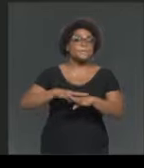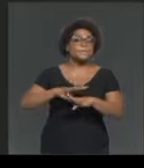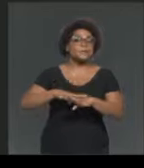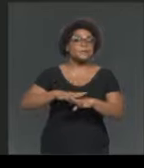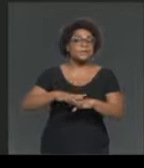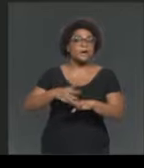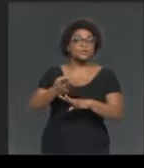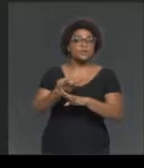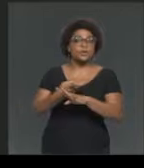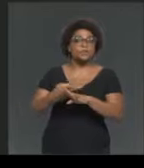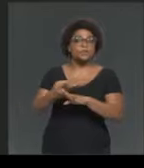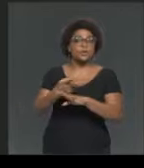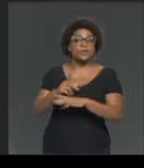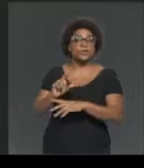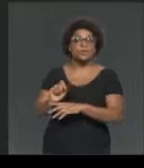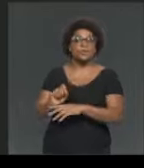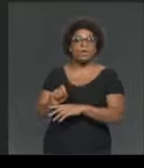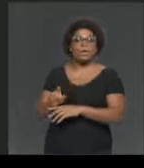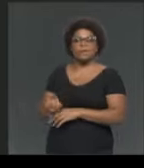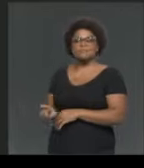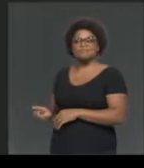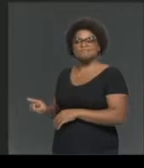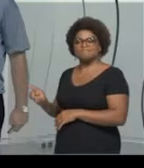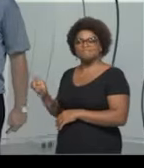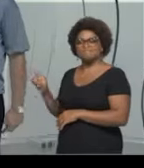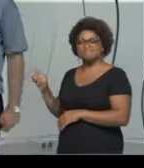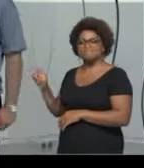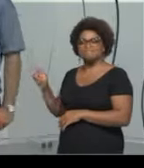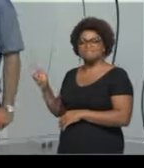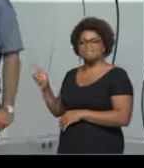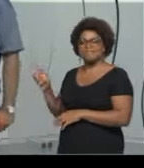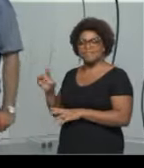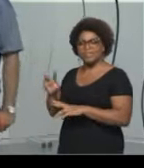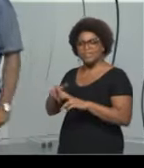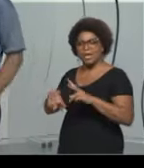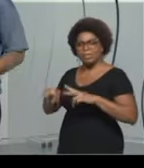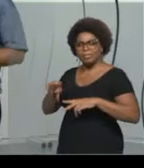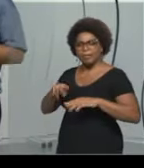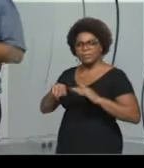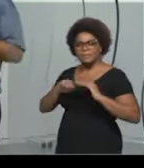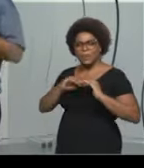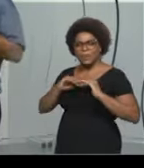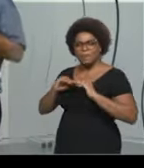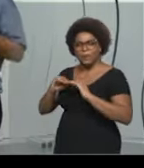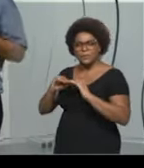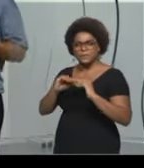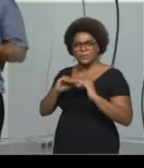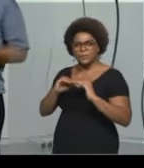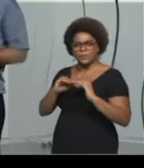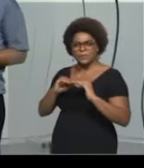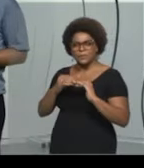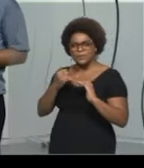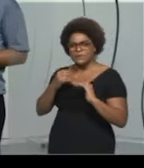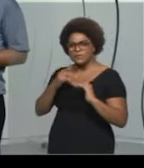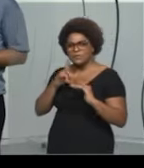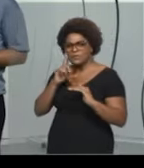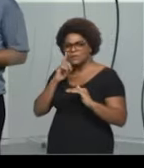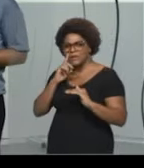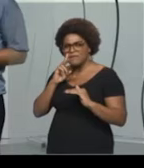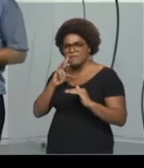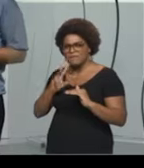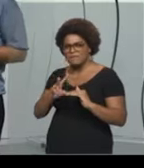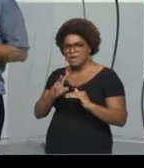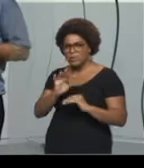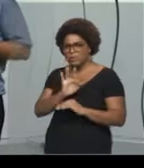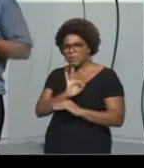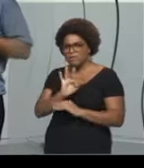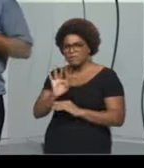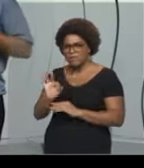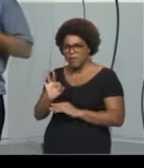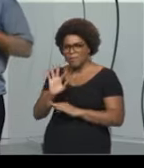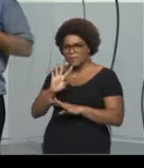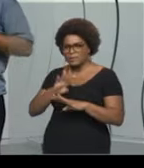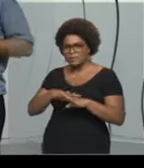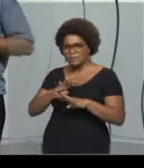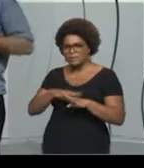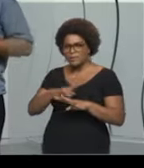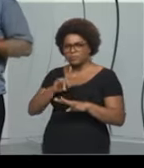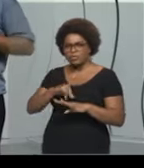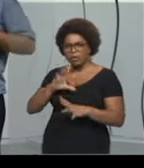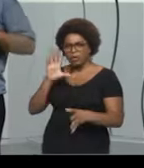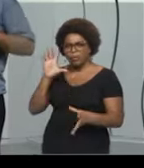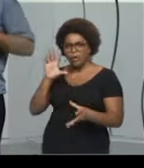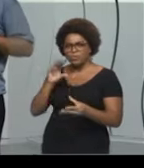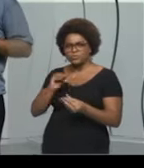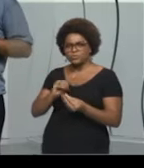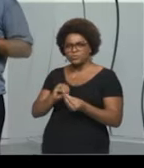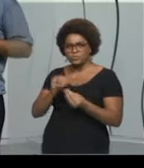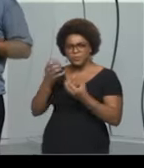de padrões. Então, quando você vê uma fórmula na matemática, ela é um resumo de um raciocínio. Então, se a gente vai para